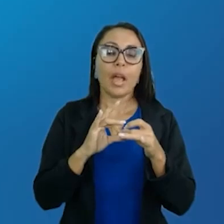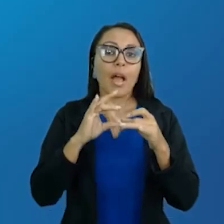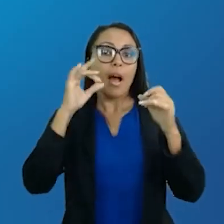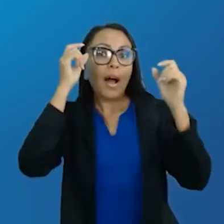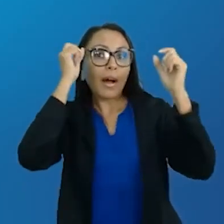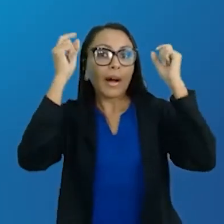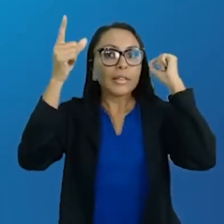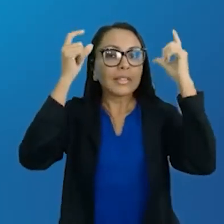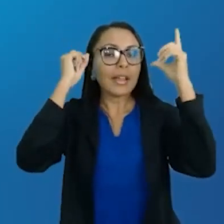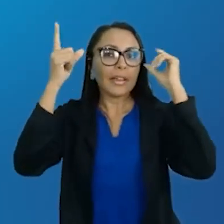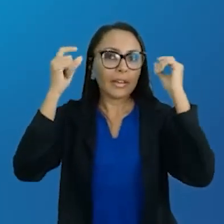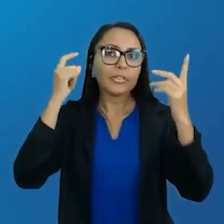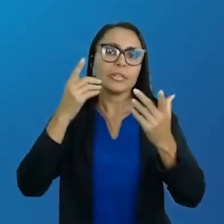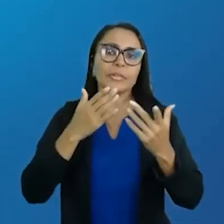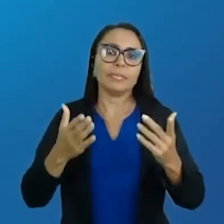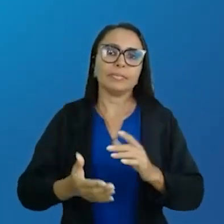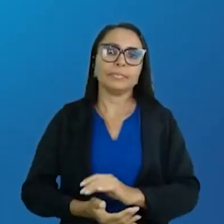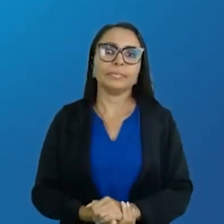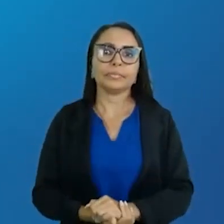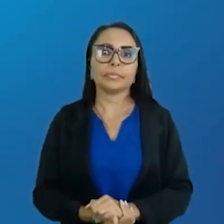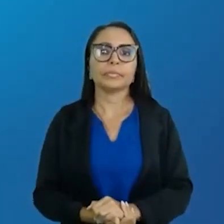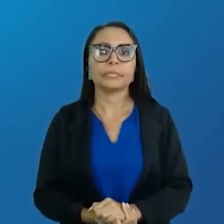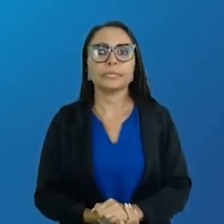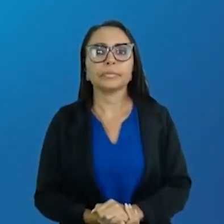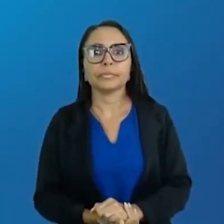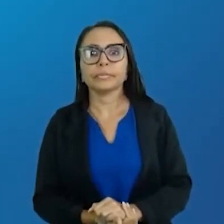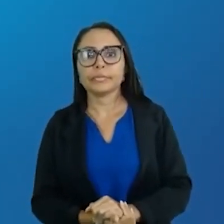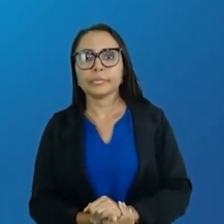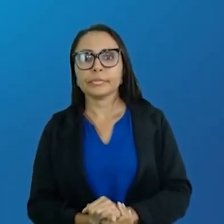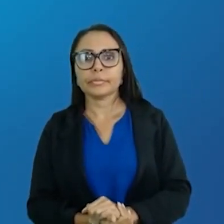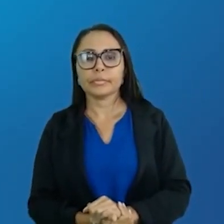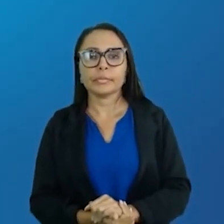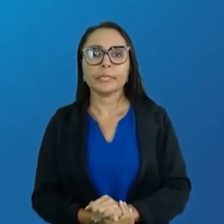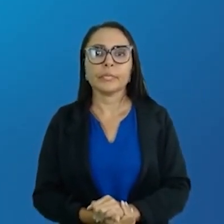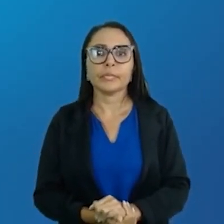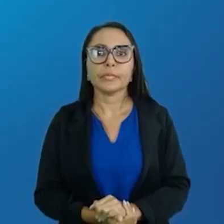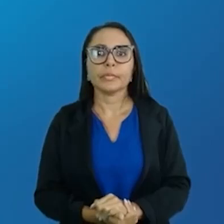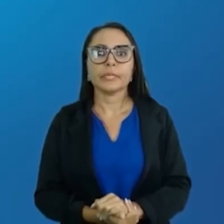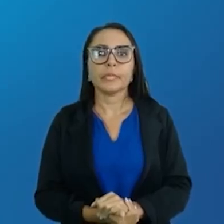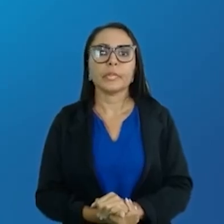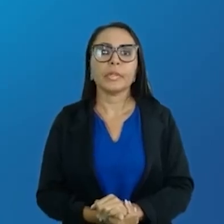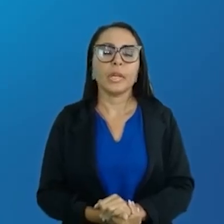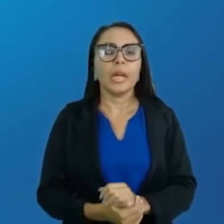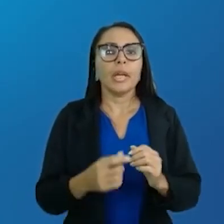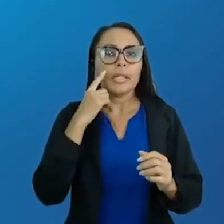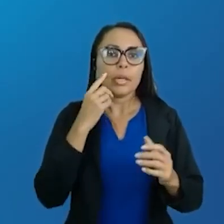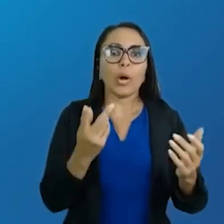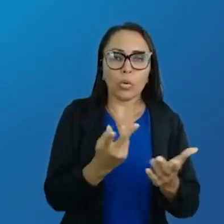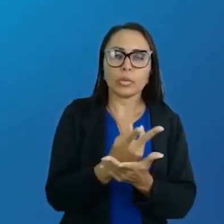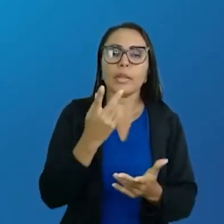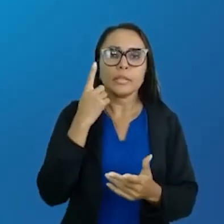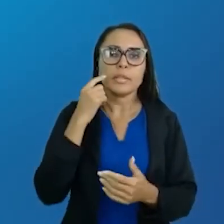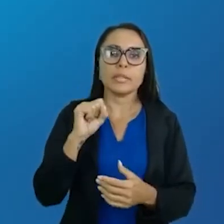o que está lá inacabado ou aberto. Então, tipo, tem algo inacabado, tem algo aberto, nosso cérebro vai lá e completa. Isso acontece, inclusive, com frases.